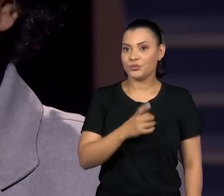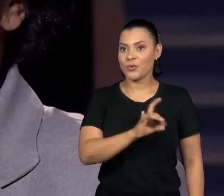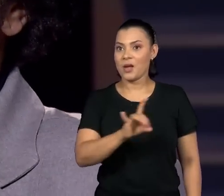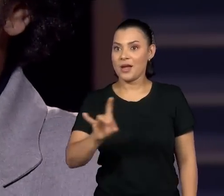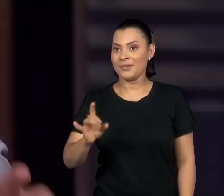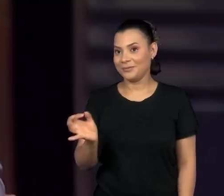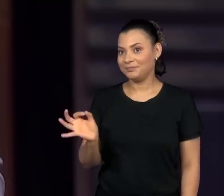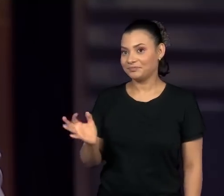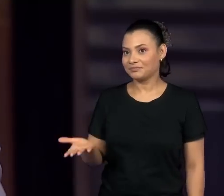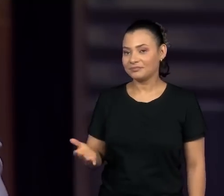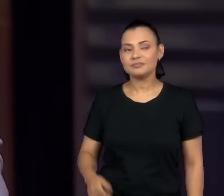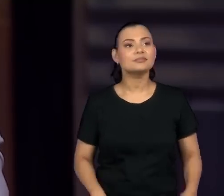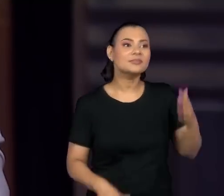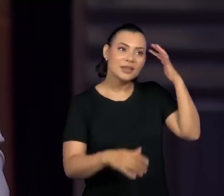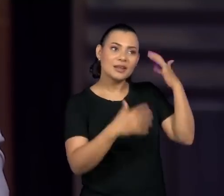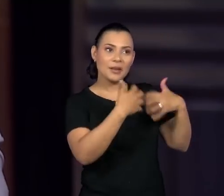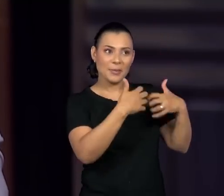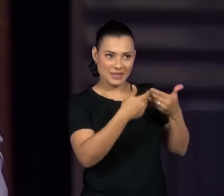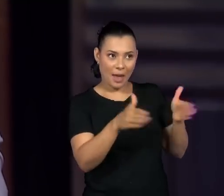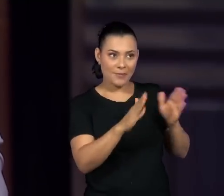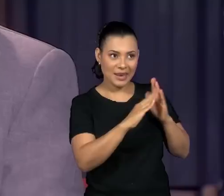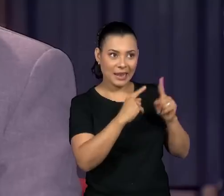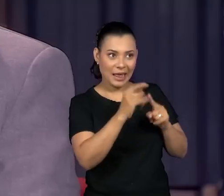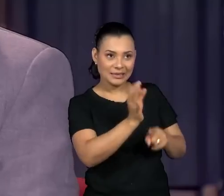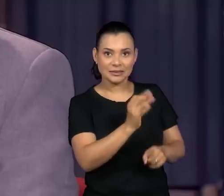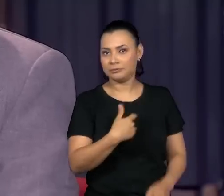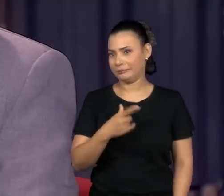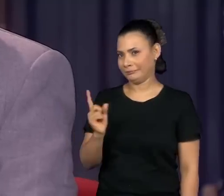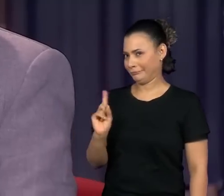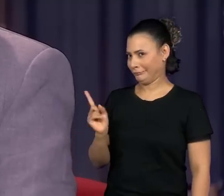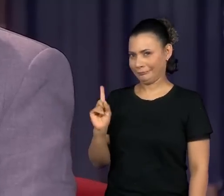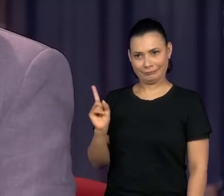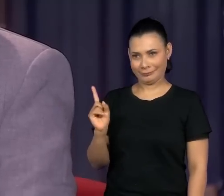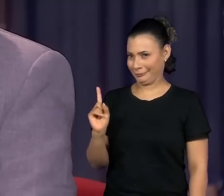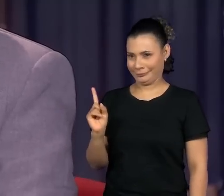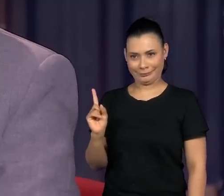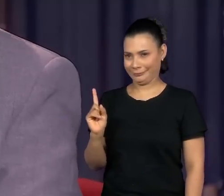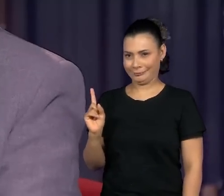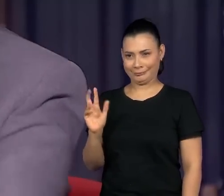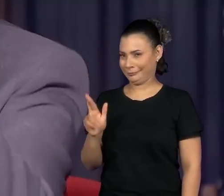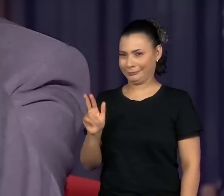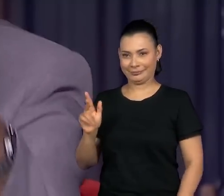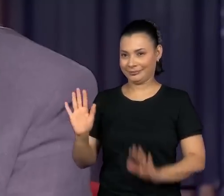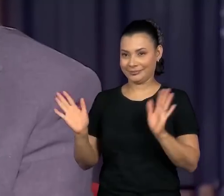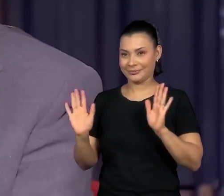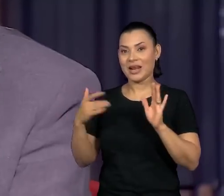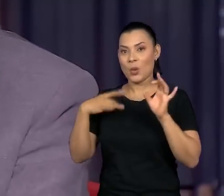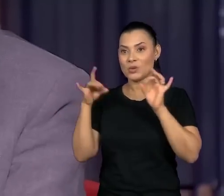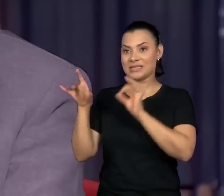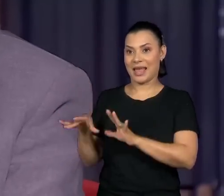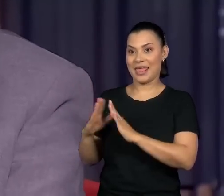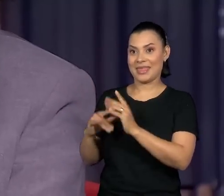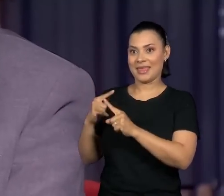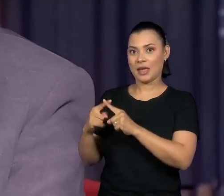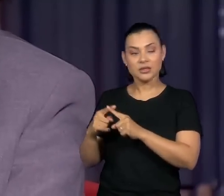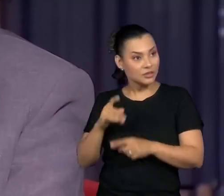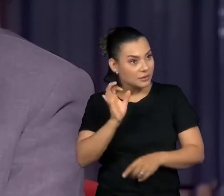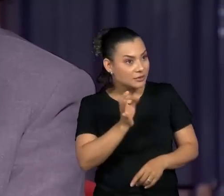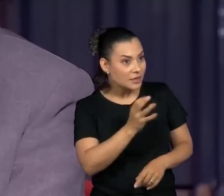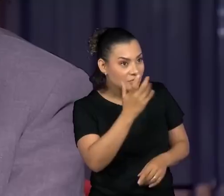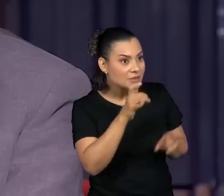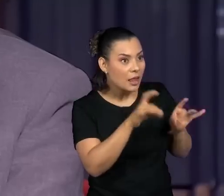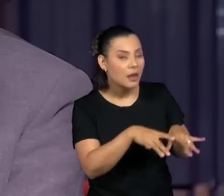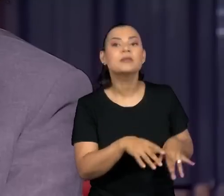Sim. Tá pensando em abrir uma igreja, Ju? Não tô não, velho, não tô não. Eu saí de uma igreja. Você saiu? Eu vivi